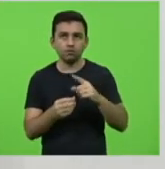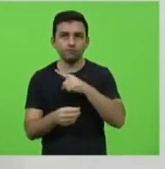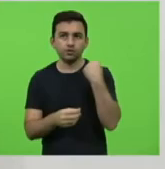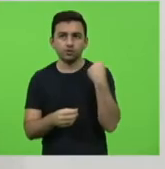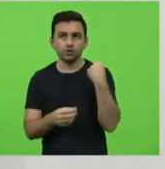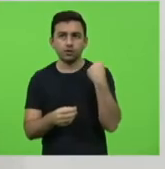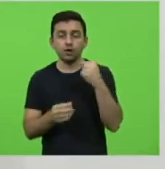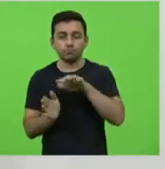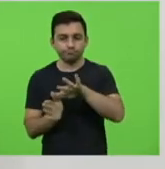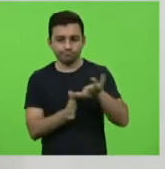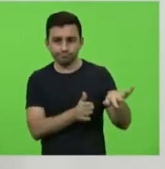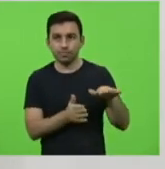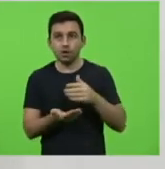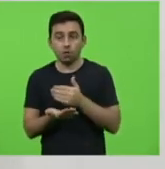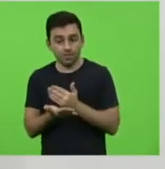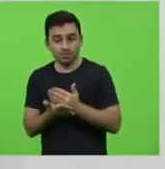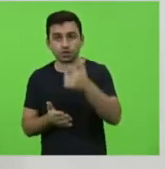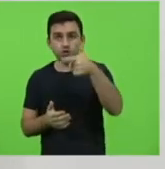novos concursos, para